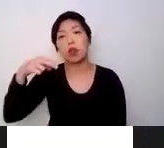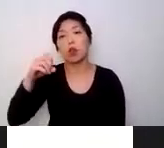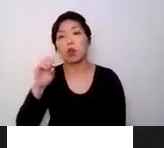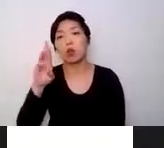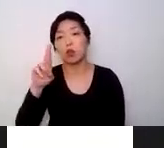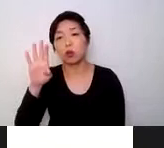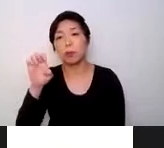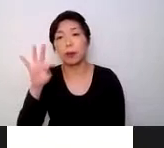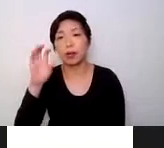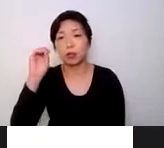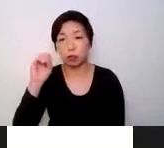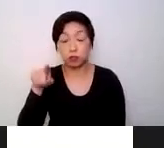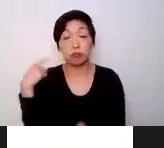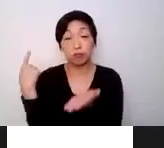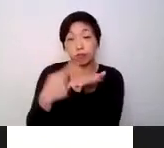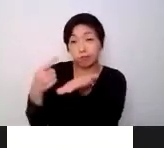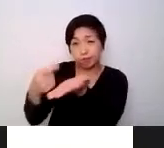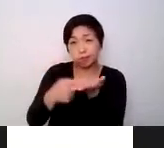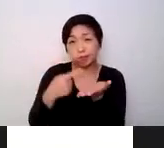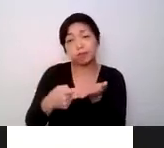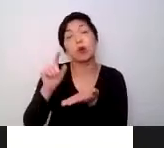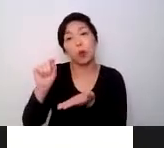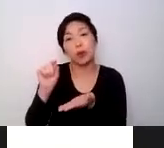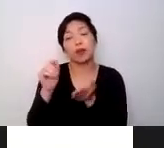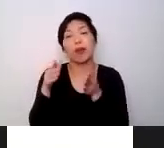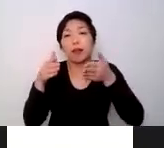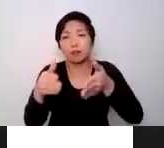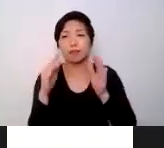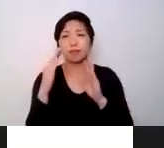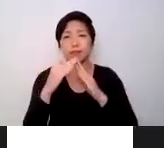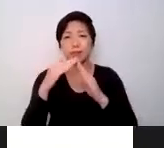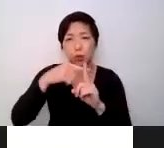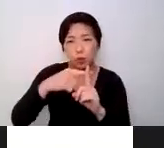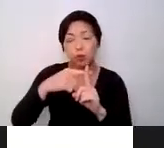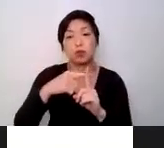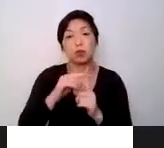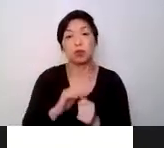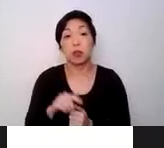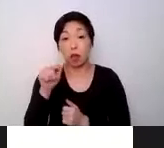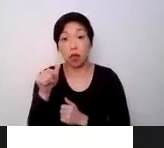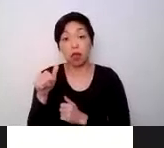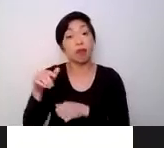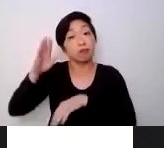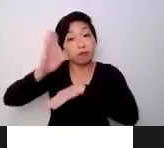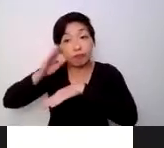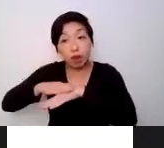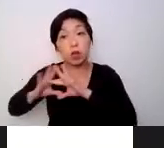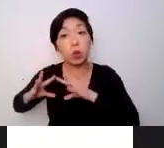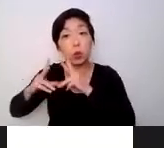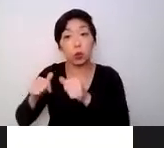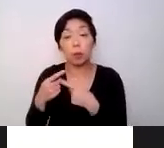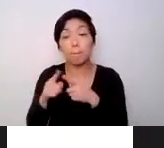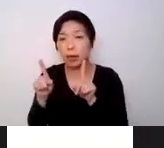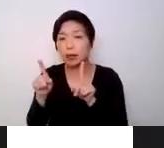eles firmaram um acordo em relação ao mausoléu ela faria o projeto ela tocaria a obra como cortesia mas uma premissa